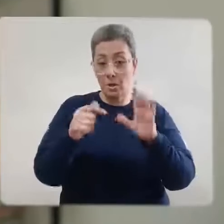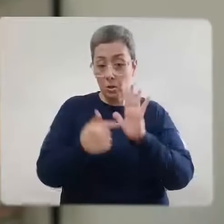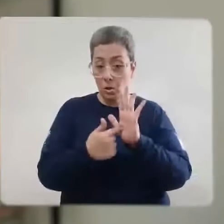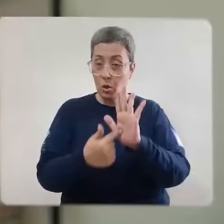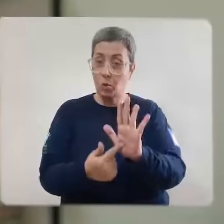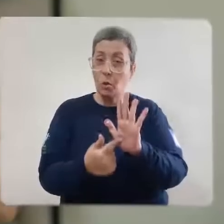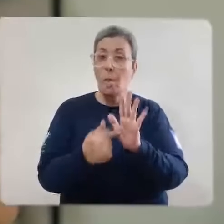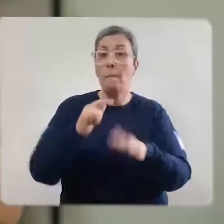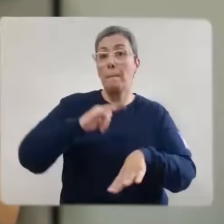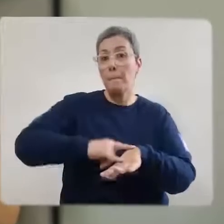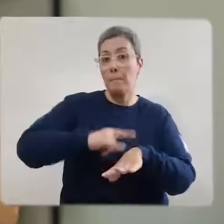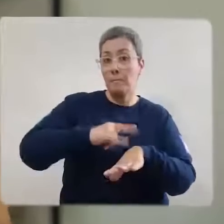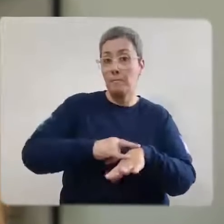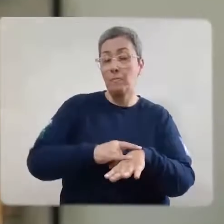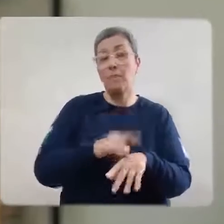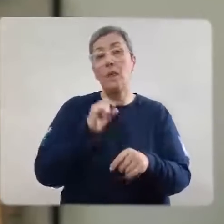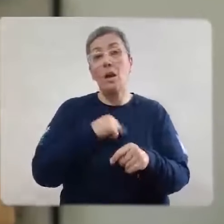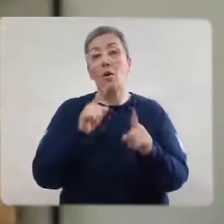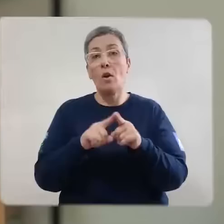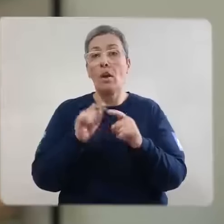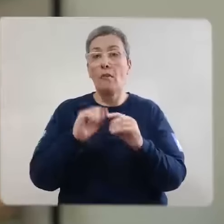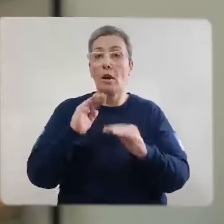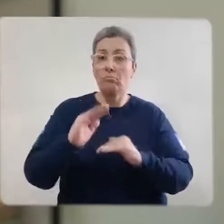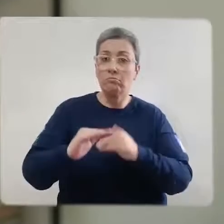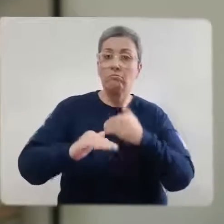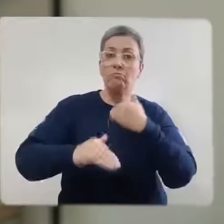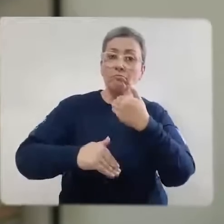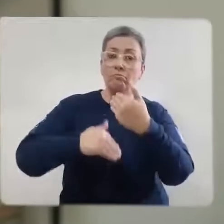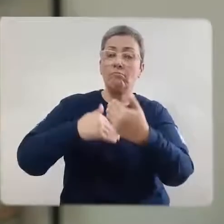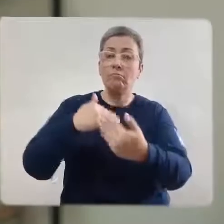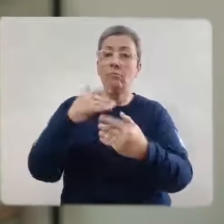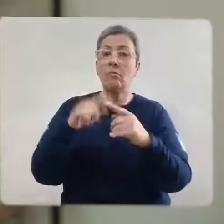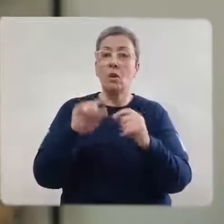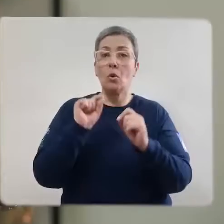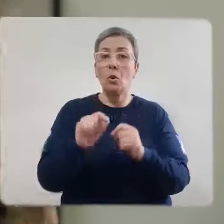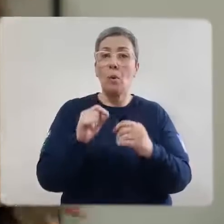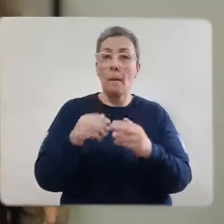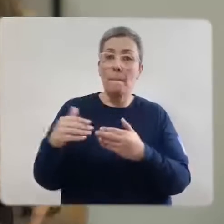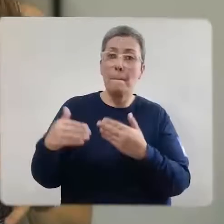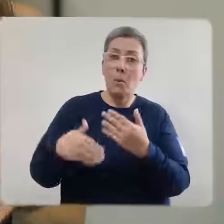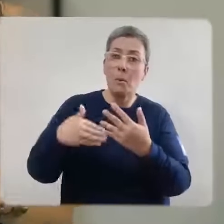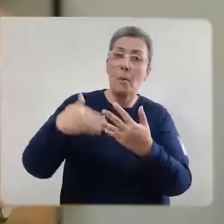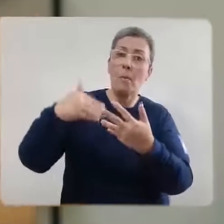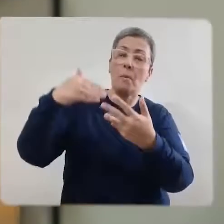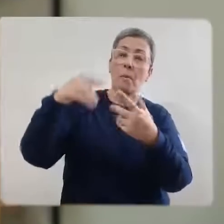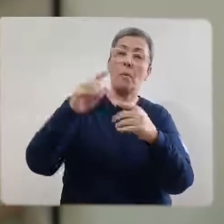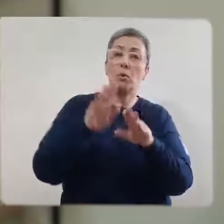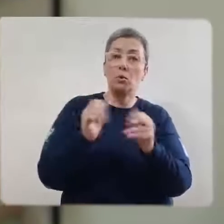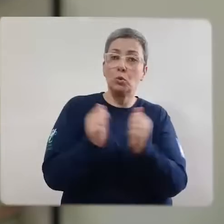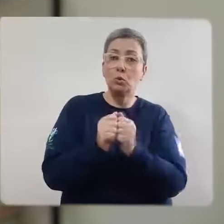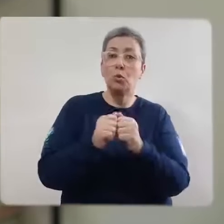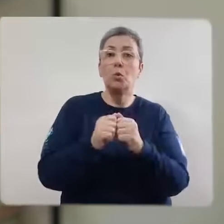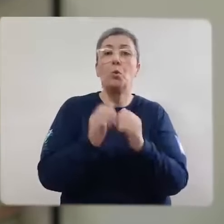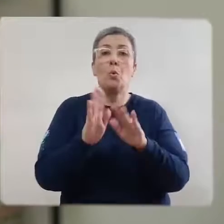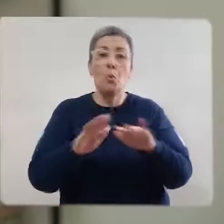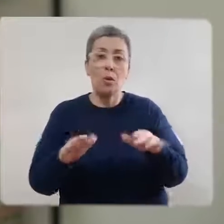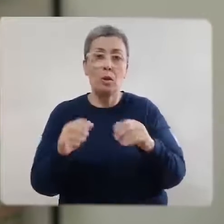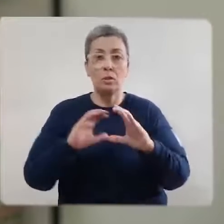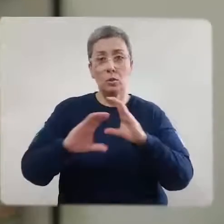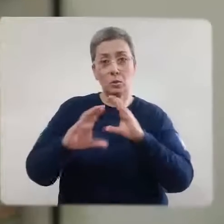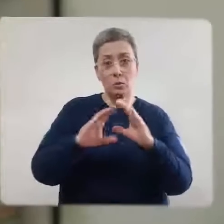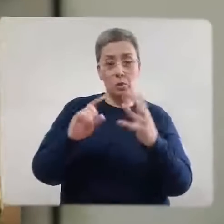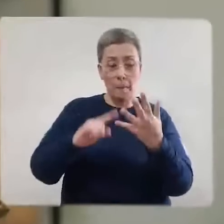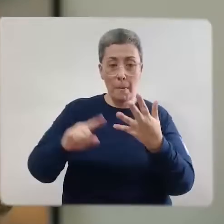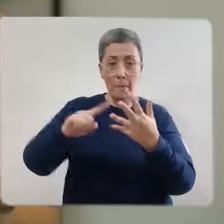vou mostrar do banheiro. E aí eu vou construindo, né, um percurso com a criança de comunicação.